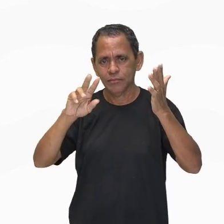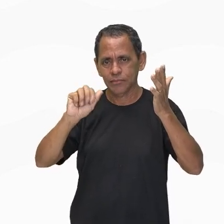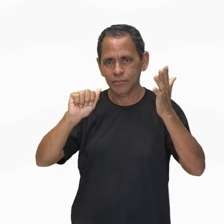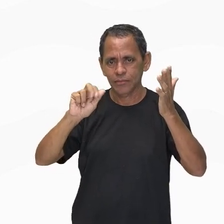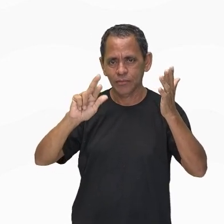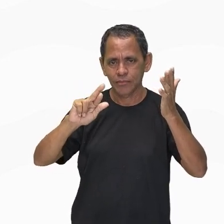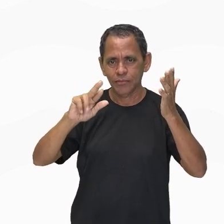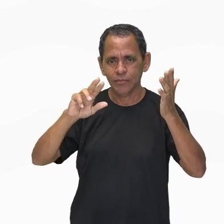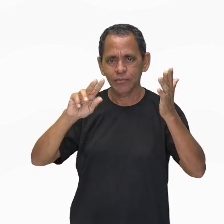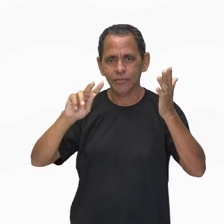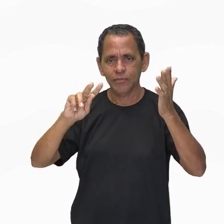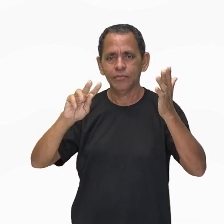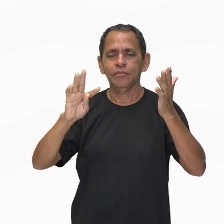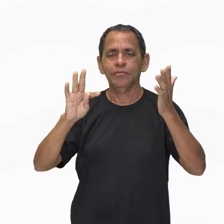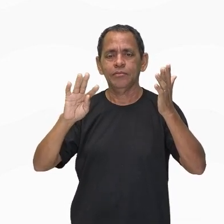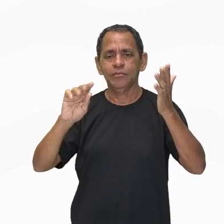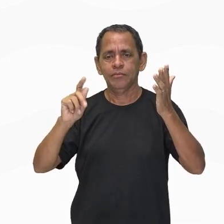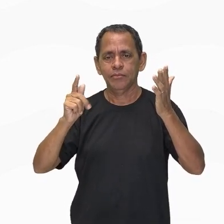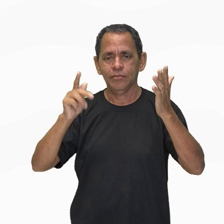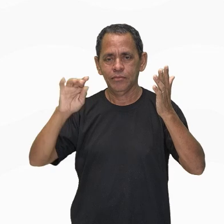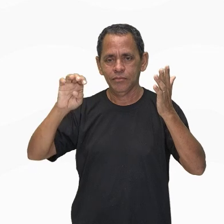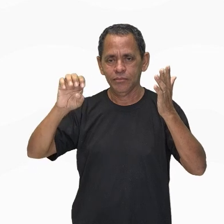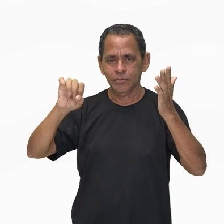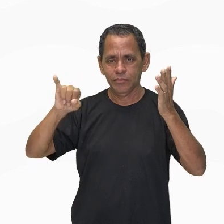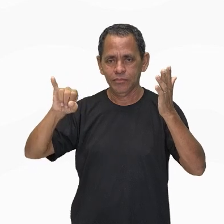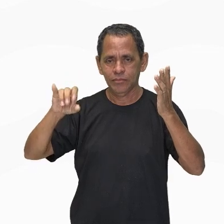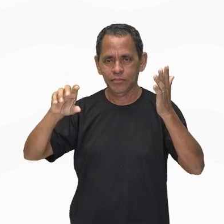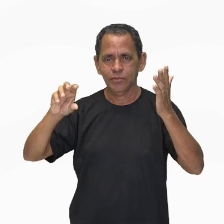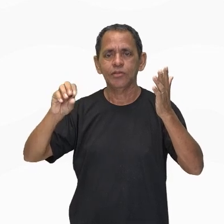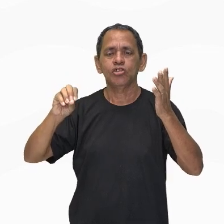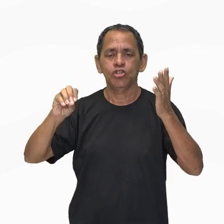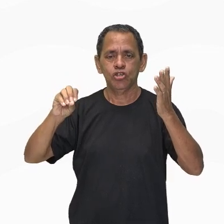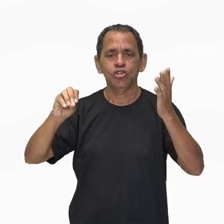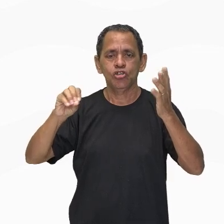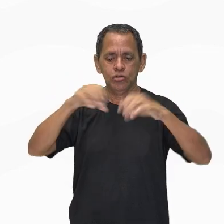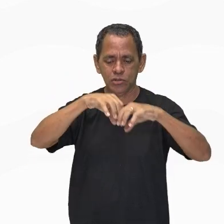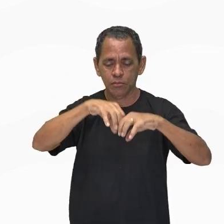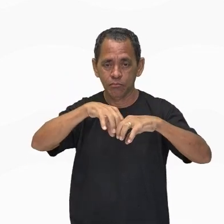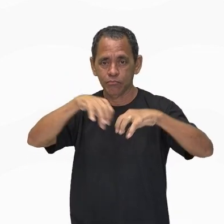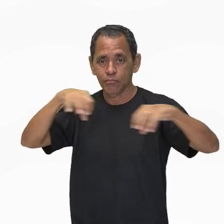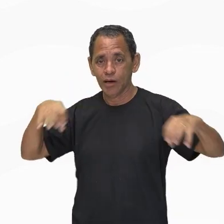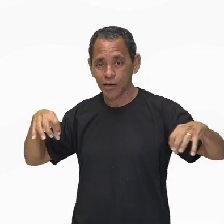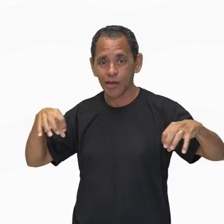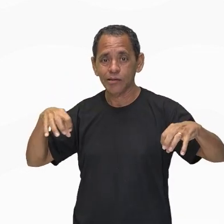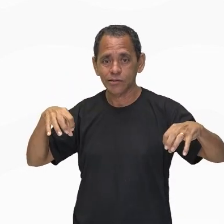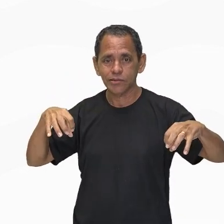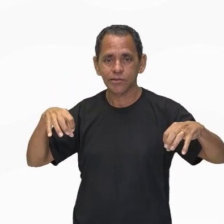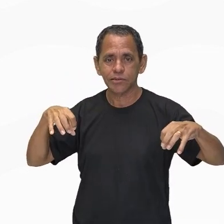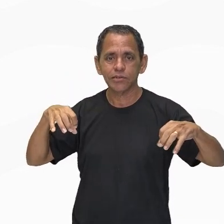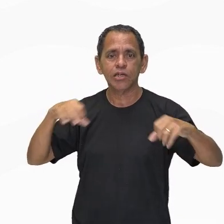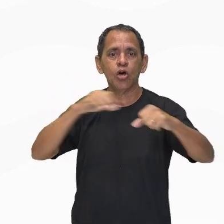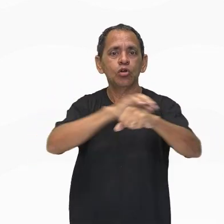político que se pautou na segregação racial e que esteve